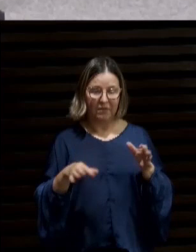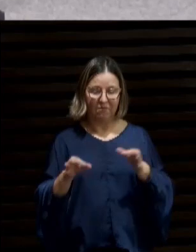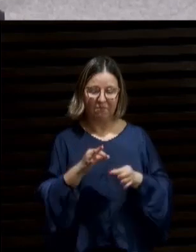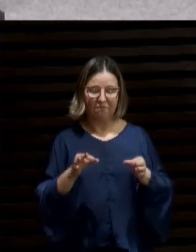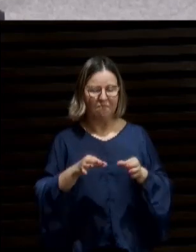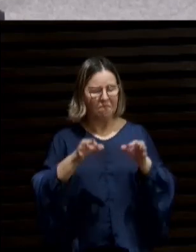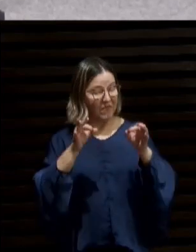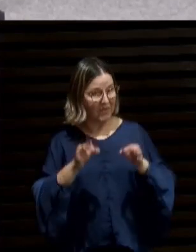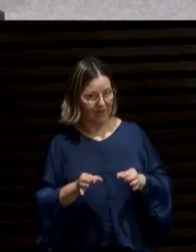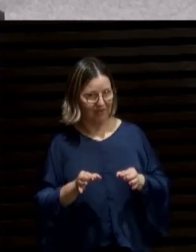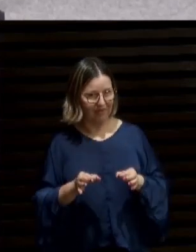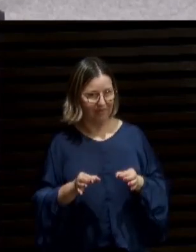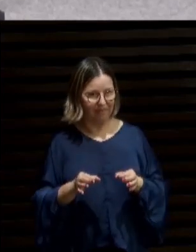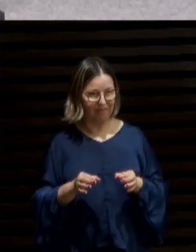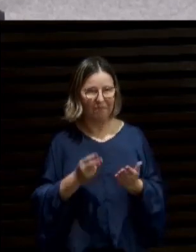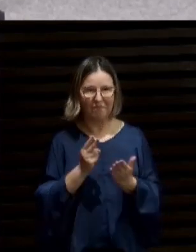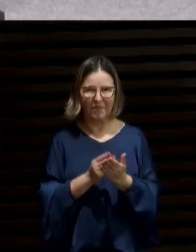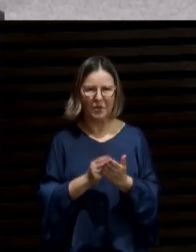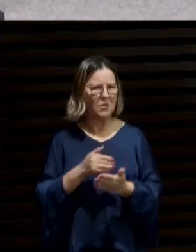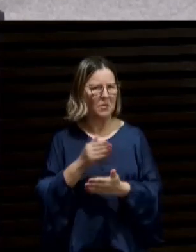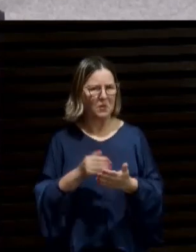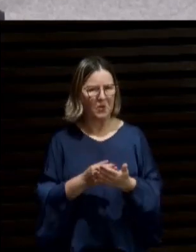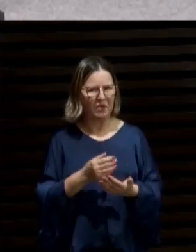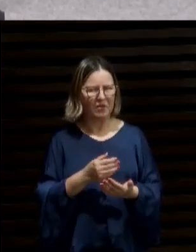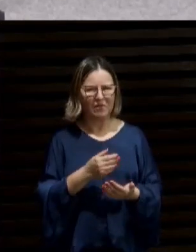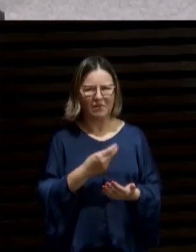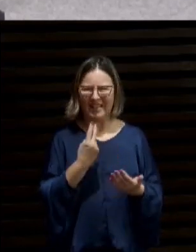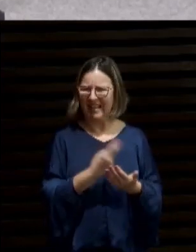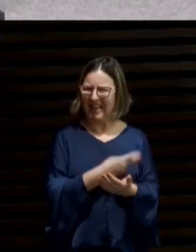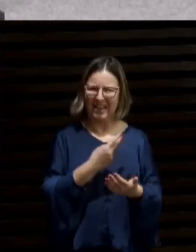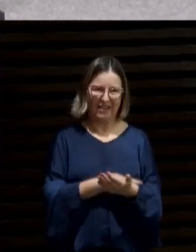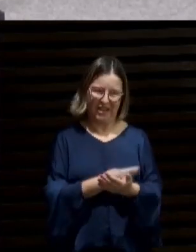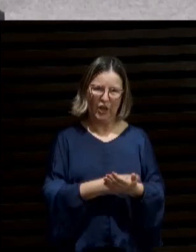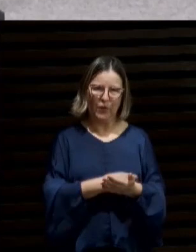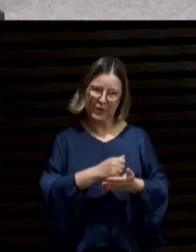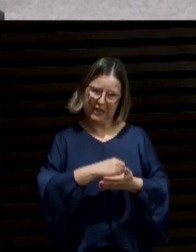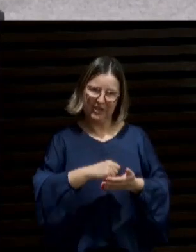Com todos os equívocos, erros de escrita,